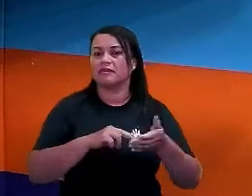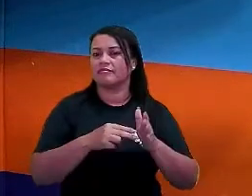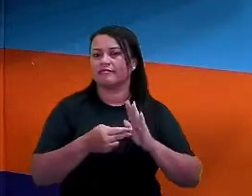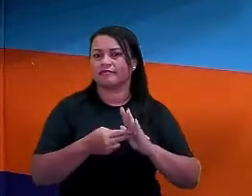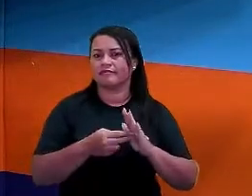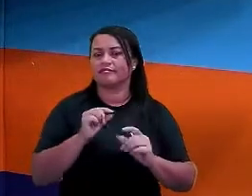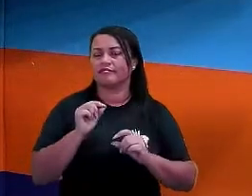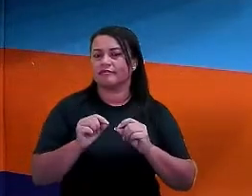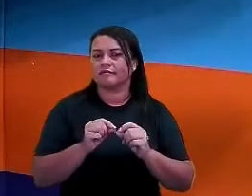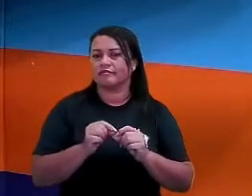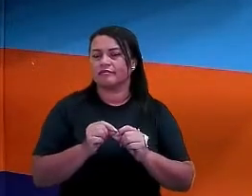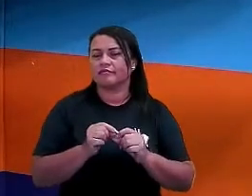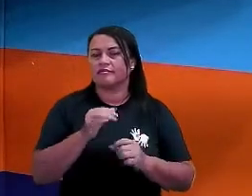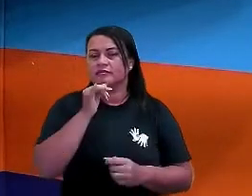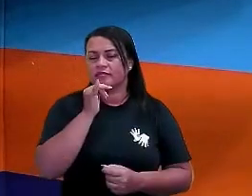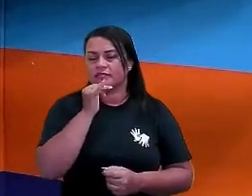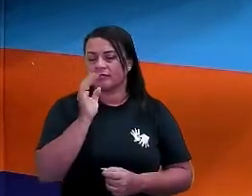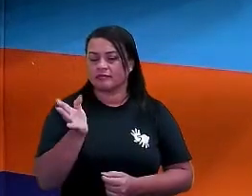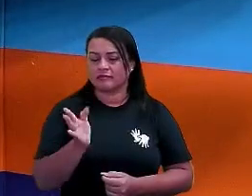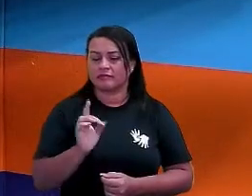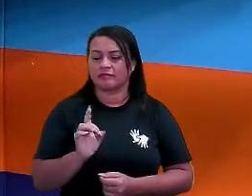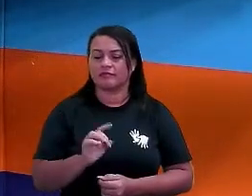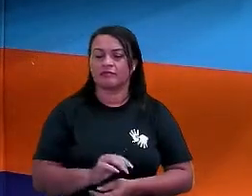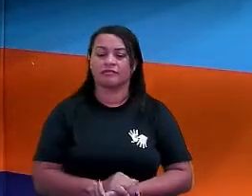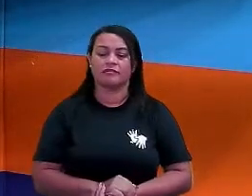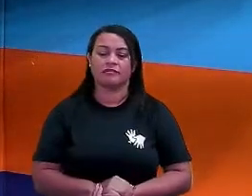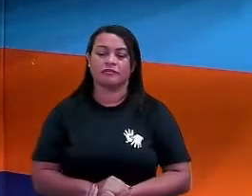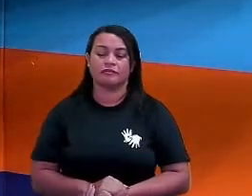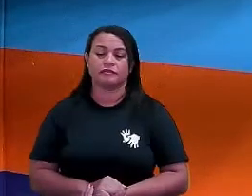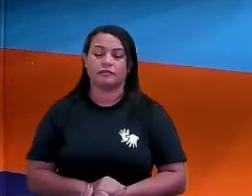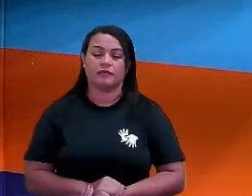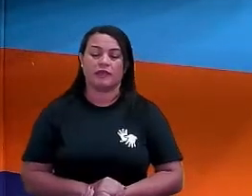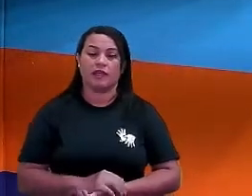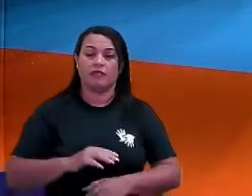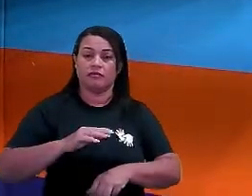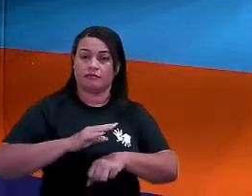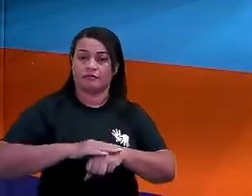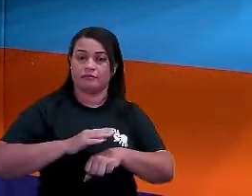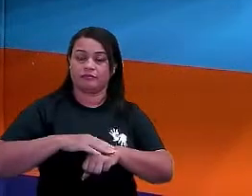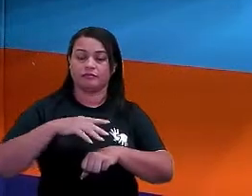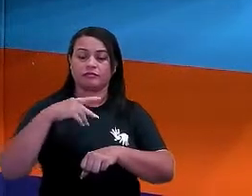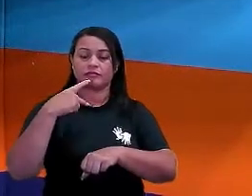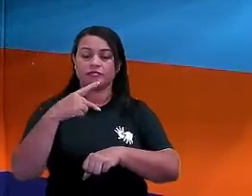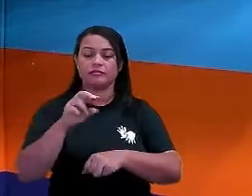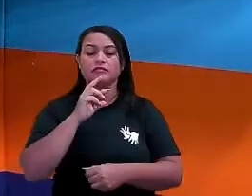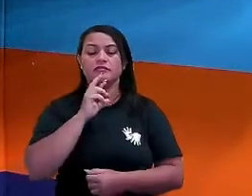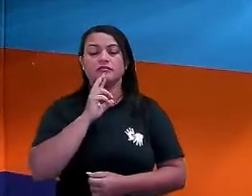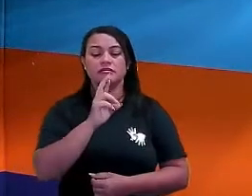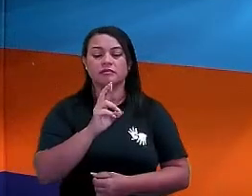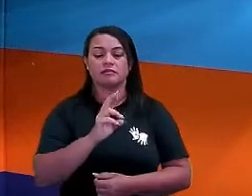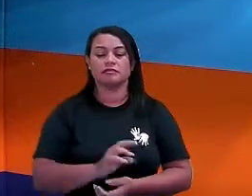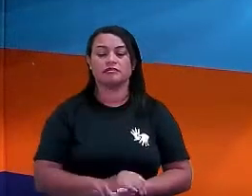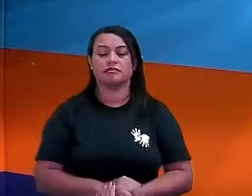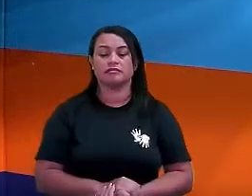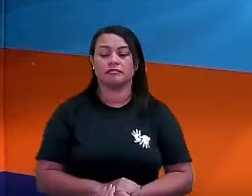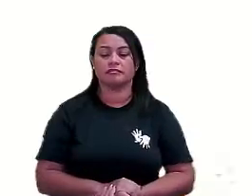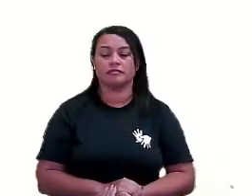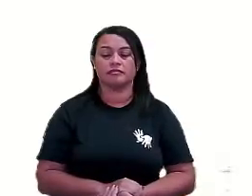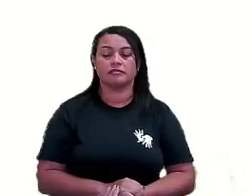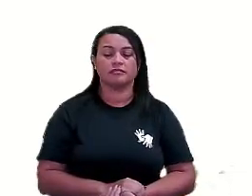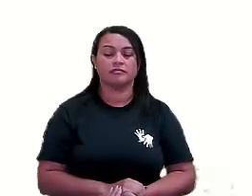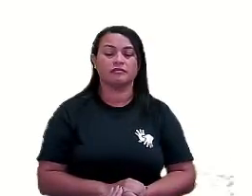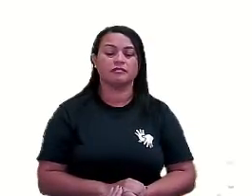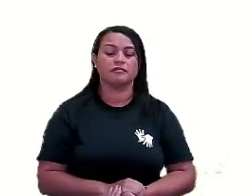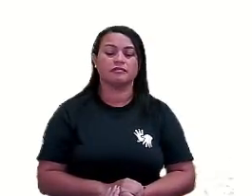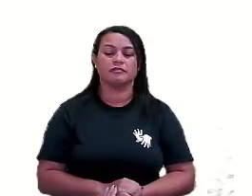present, que não é o caso aqui agora. Now it's your turn. Agora é a sua vez. Responda aí em casa. Are you going to study